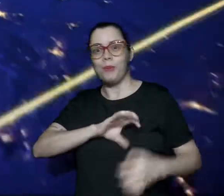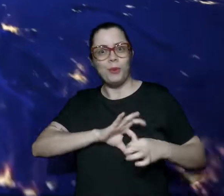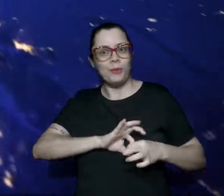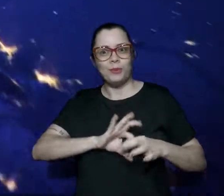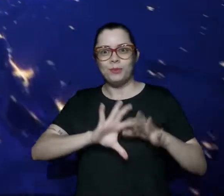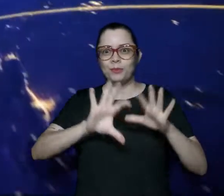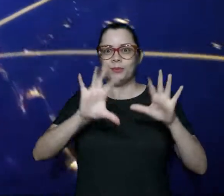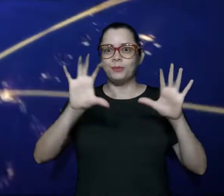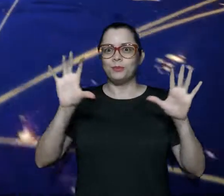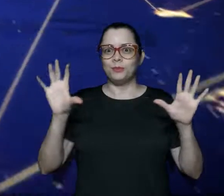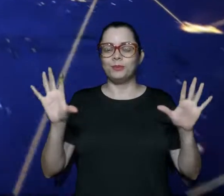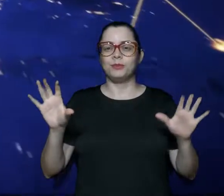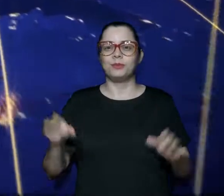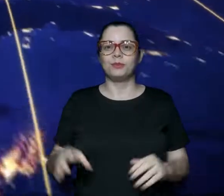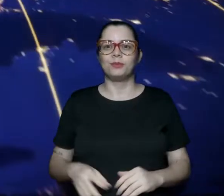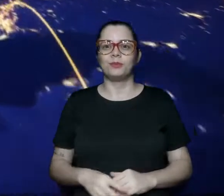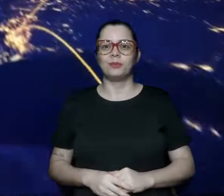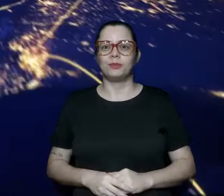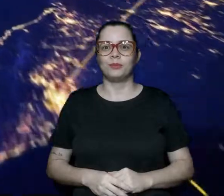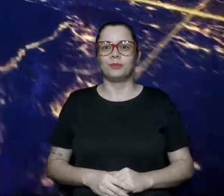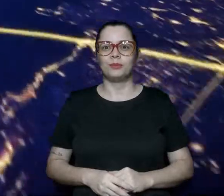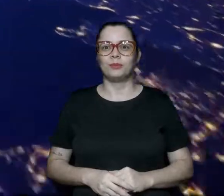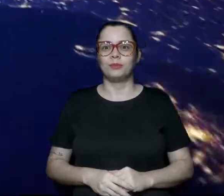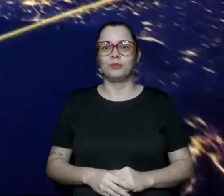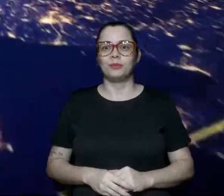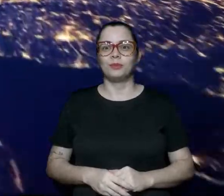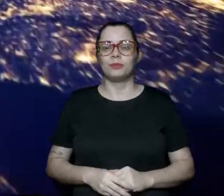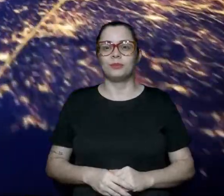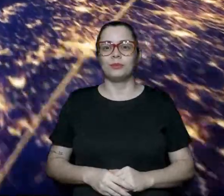O amor sem fronteiras.